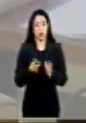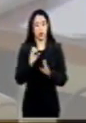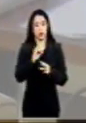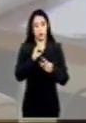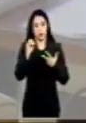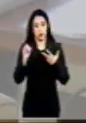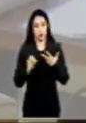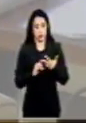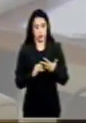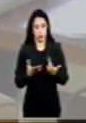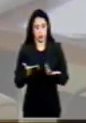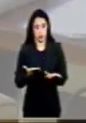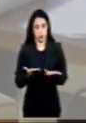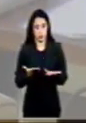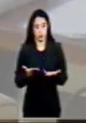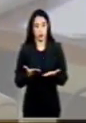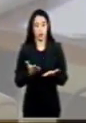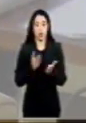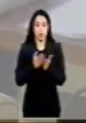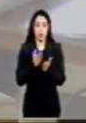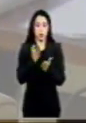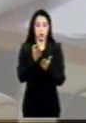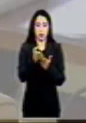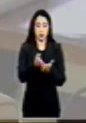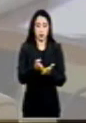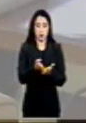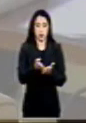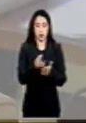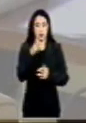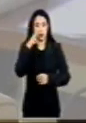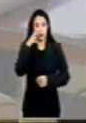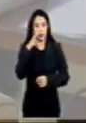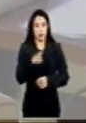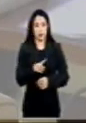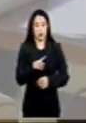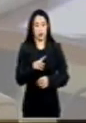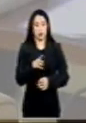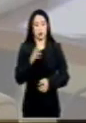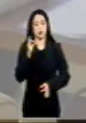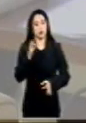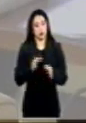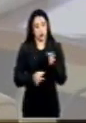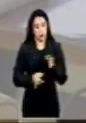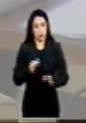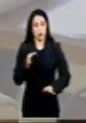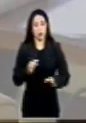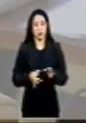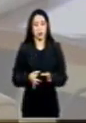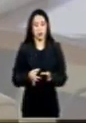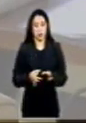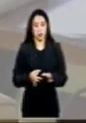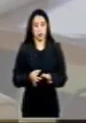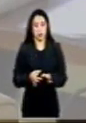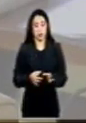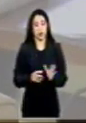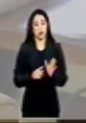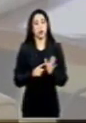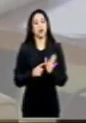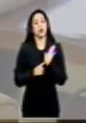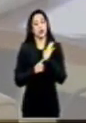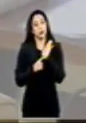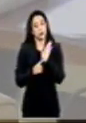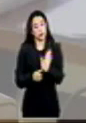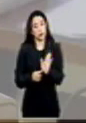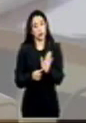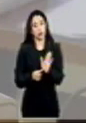E há, nesta direção, farta jurisprudência. e cito de inúmeros